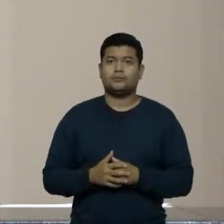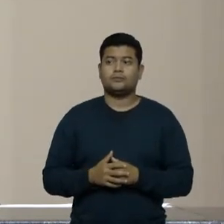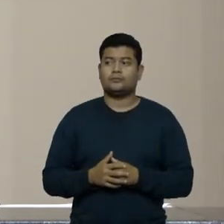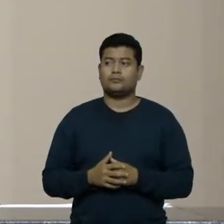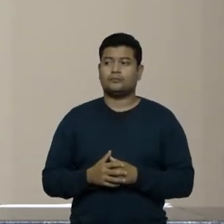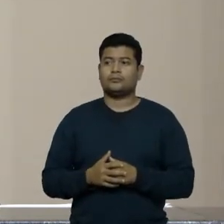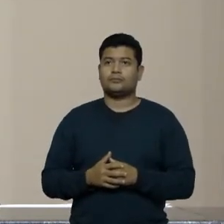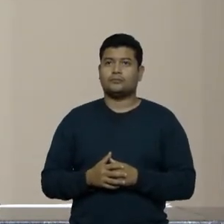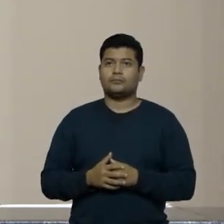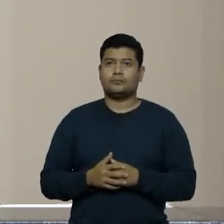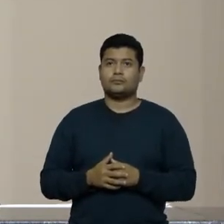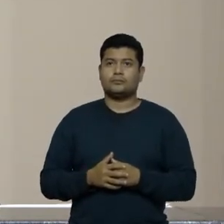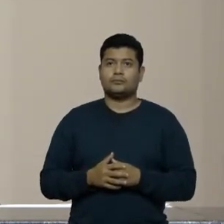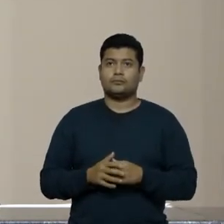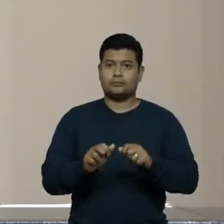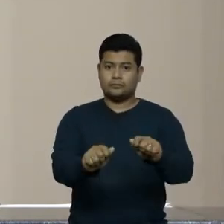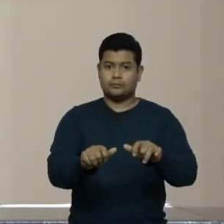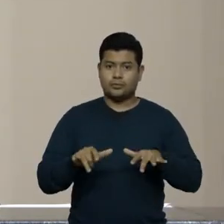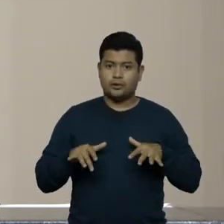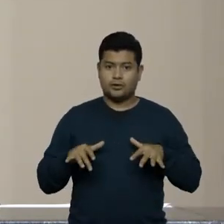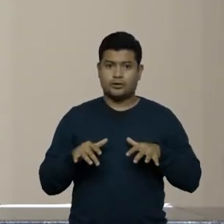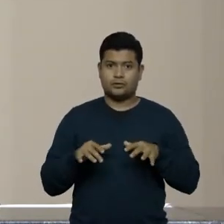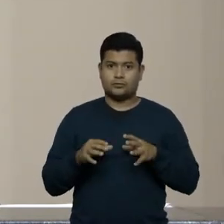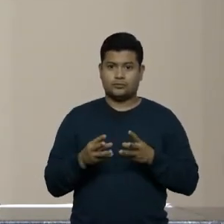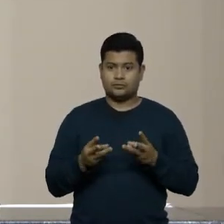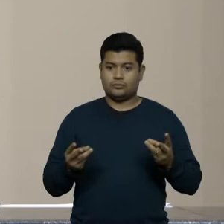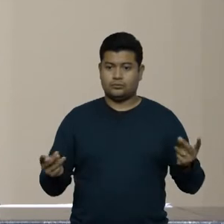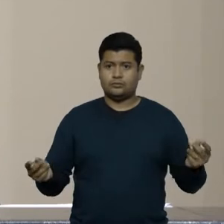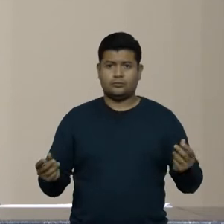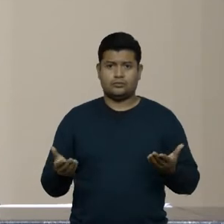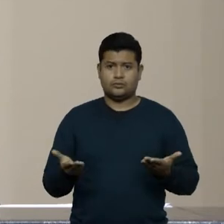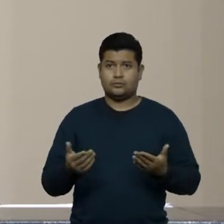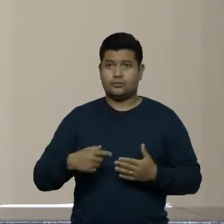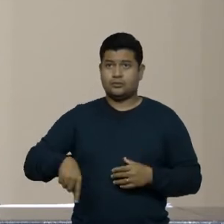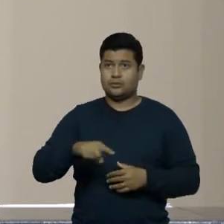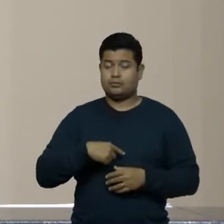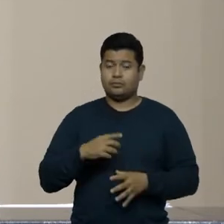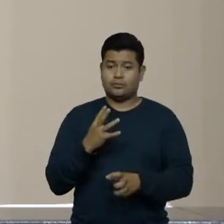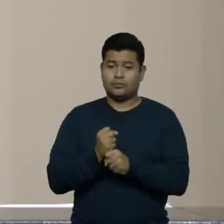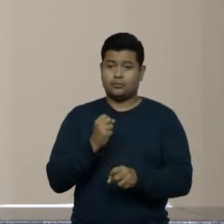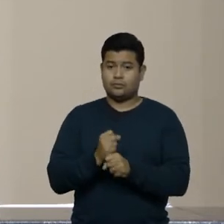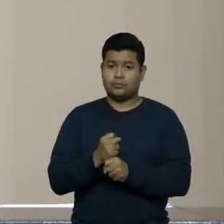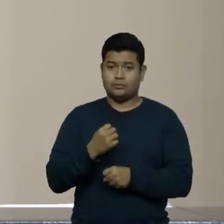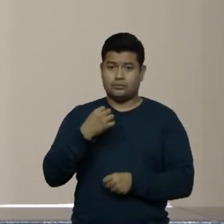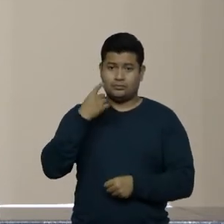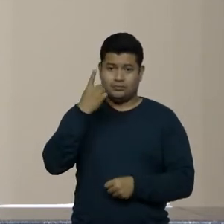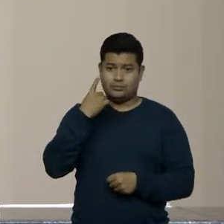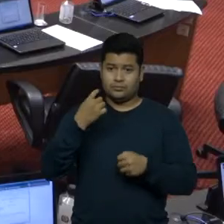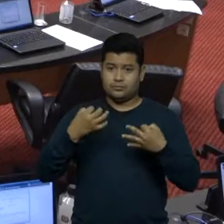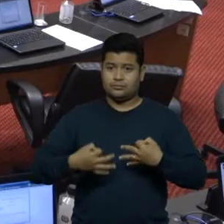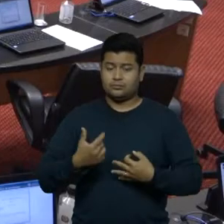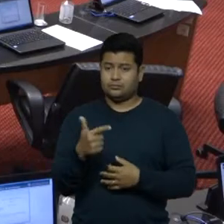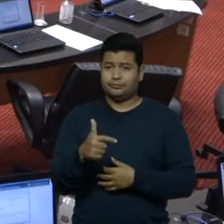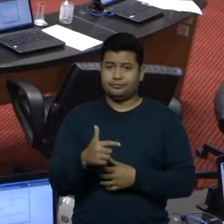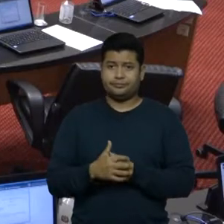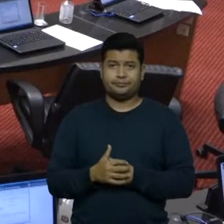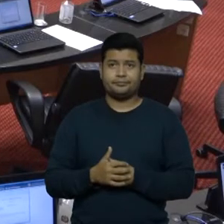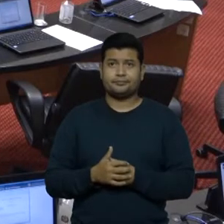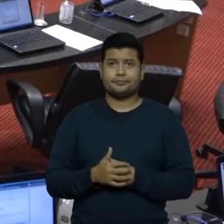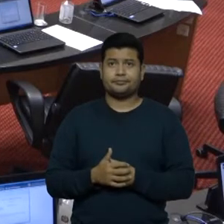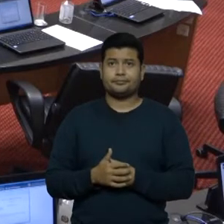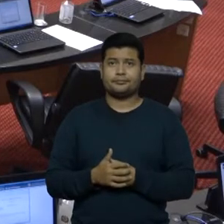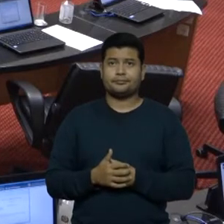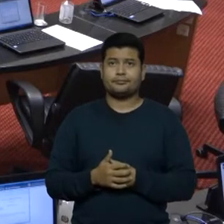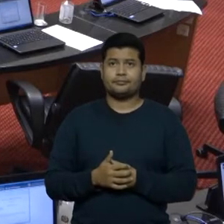plenário tá fazendo daqui um pouco nós não vamos ter mais como todos os senhores deputados votarem são crescer